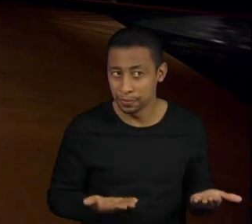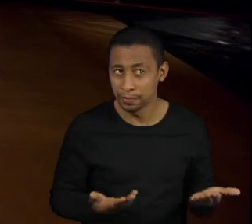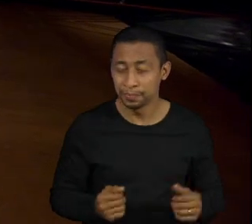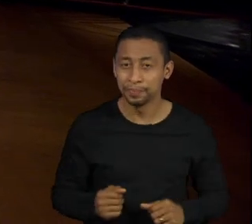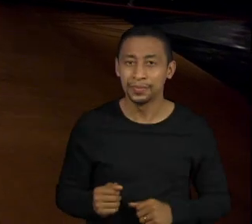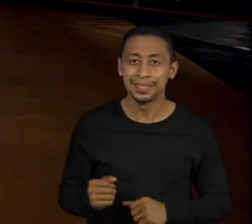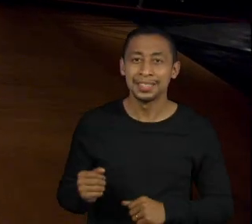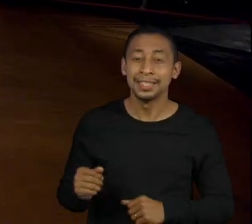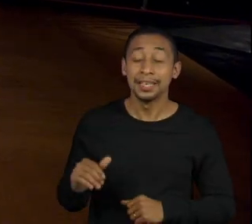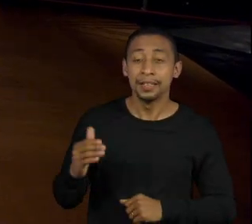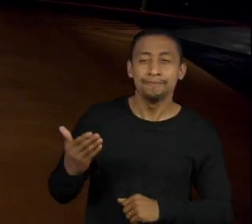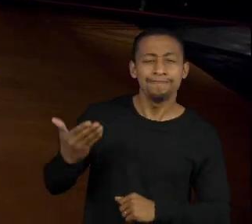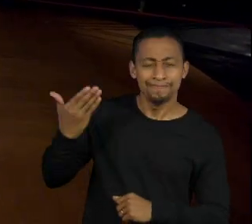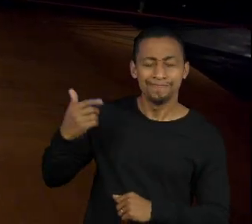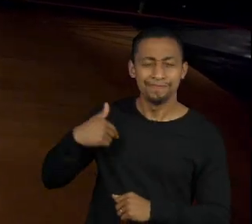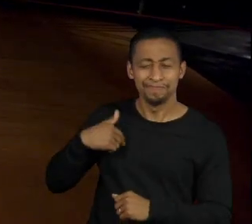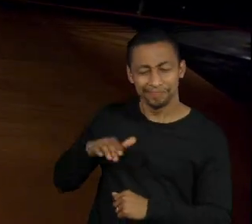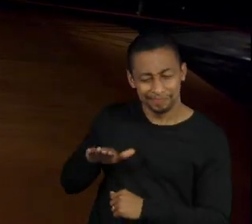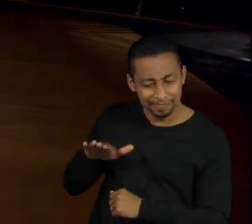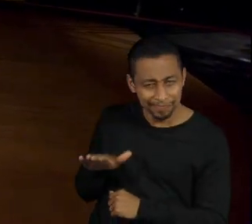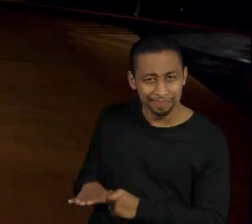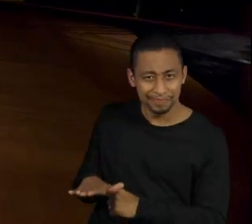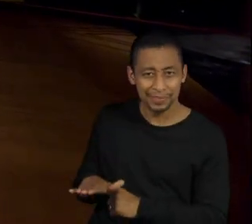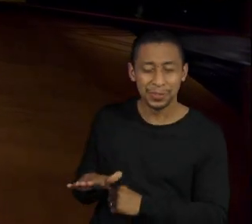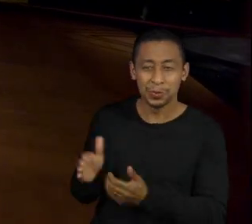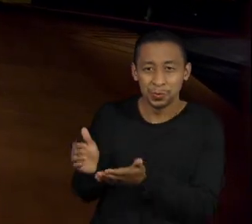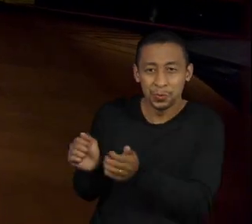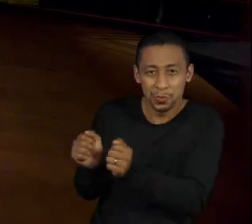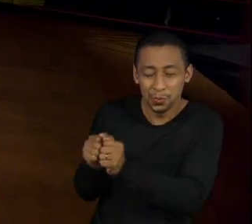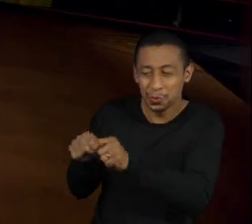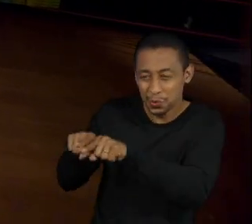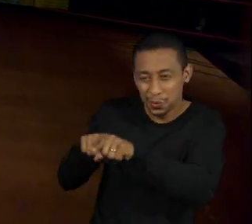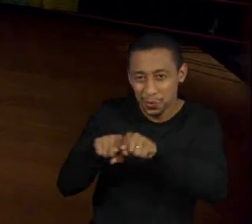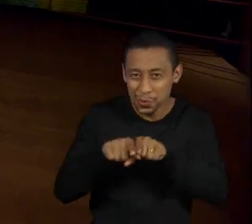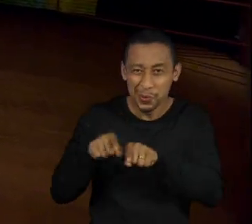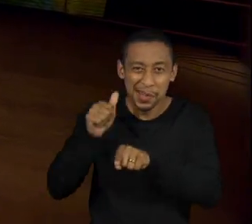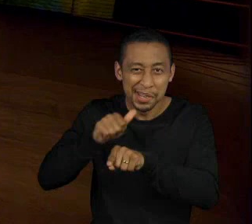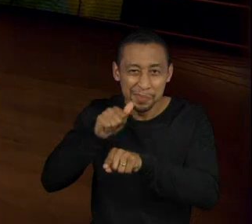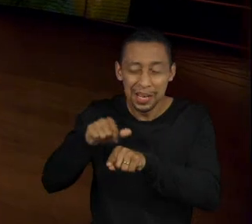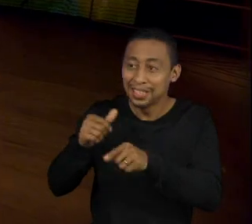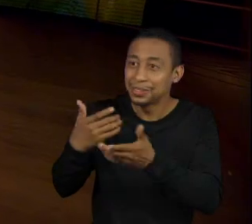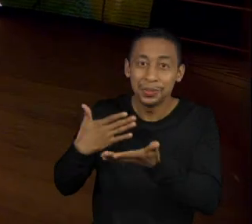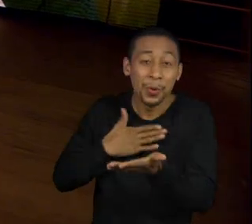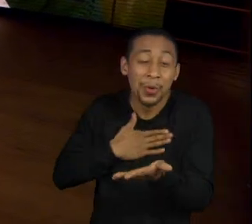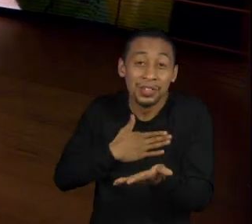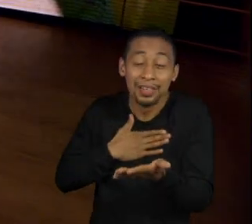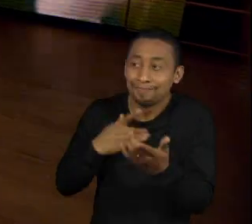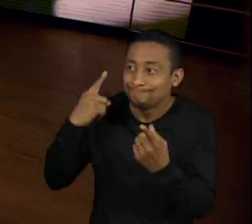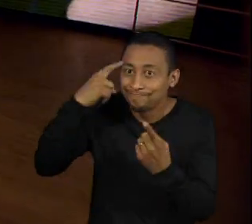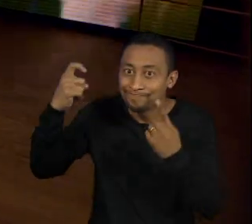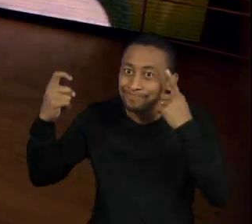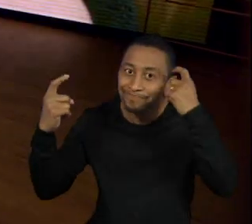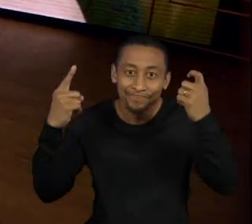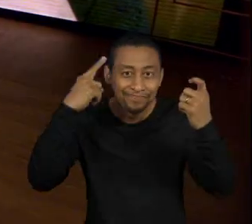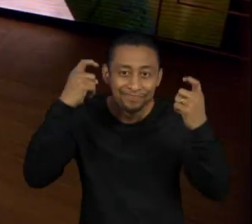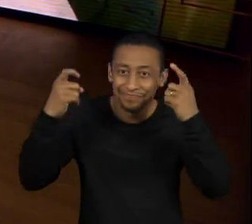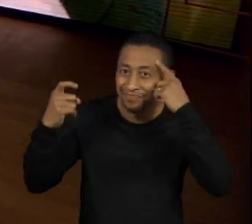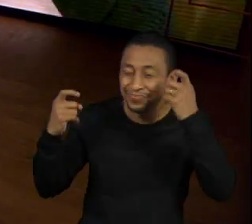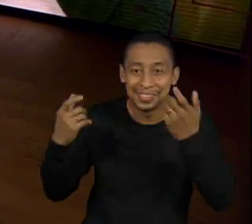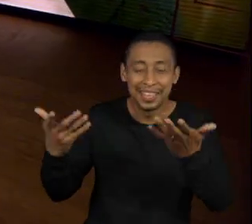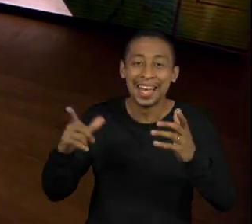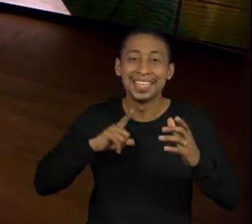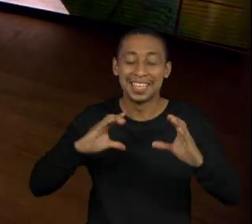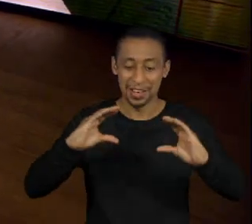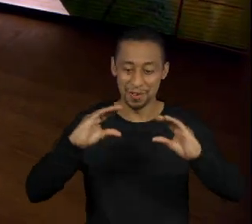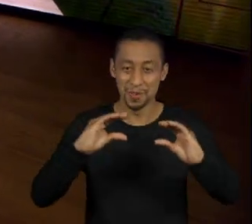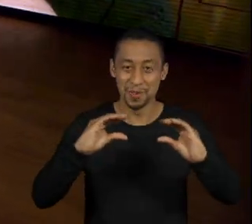Desde criança, assim, eu e minhas irmãs, a gente gostava de inventar histórias, e eu lembro que a gente tinha fitas, cassete,